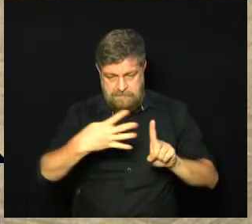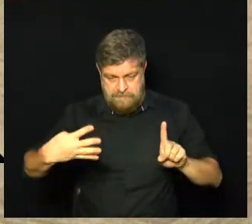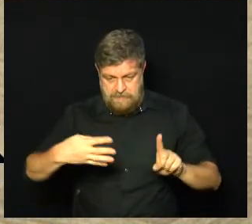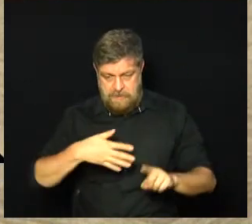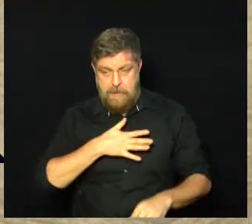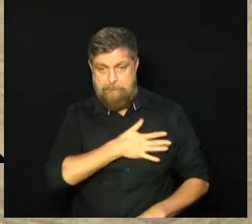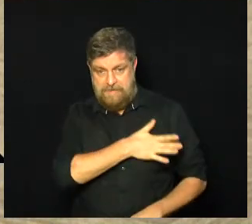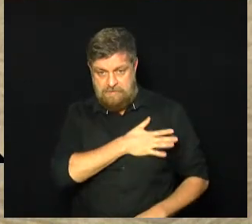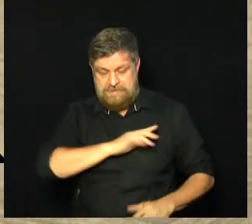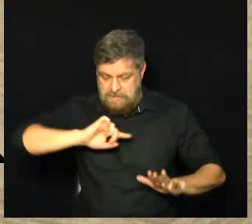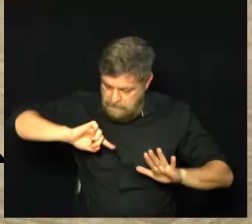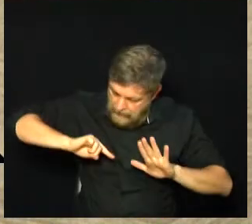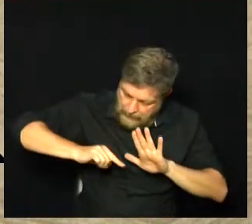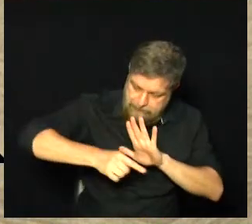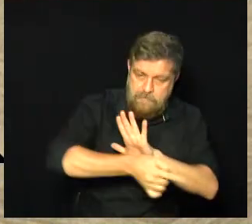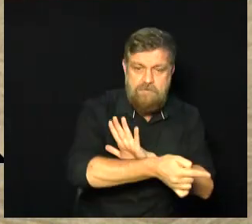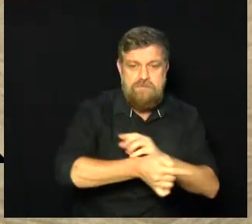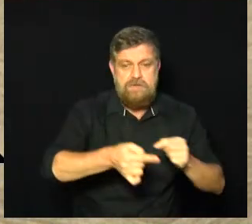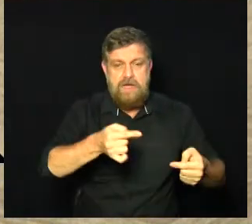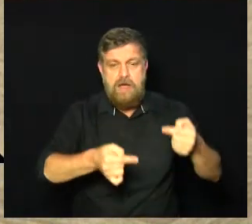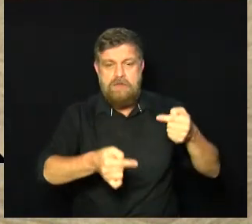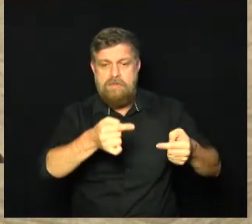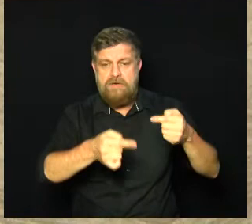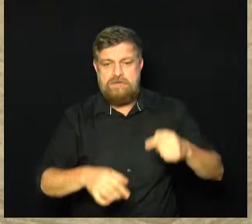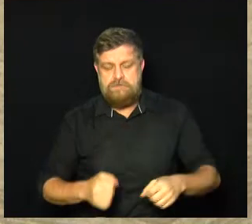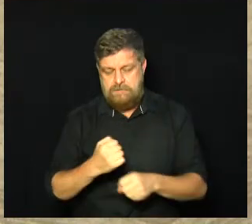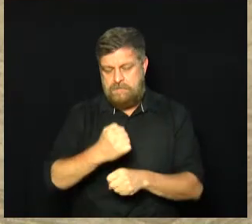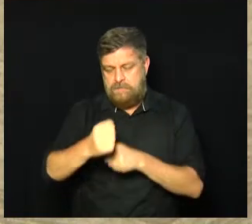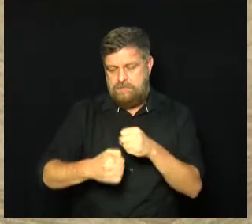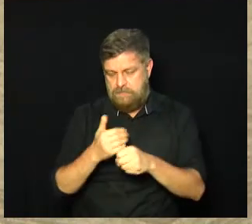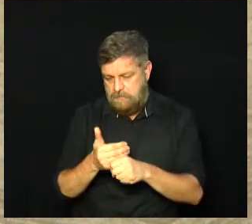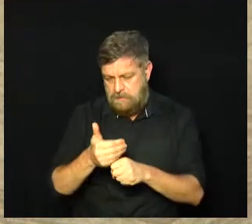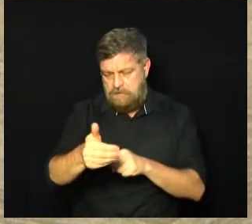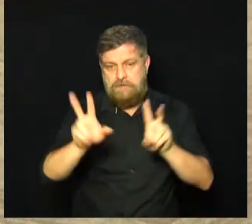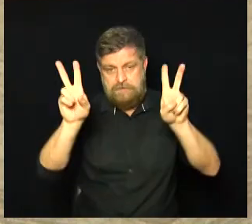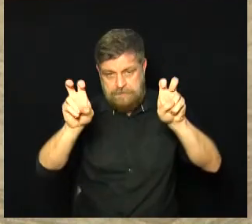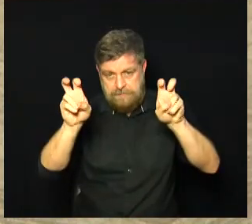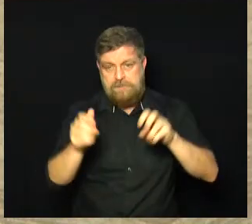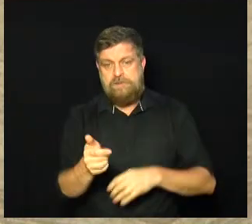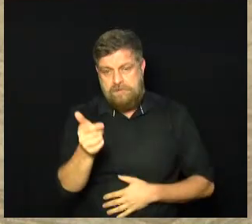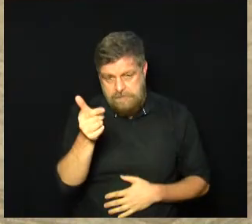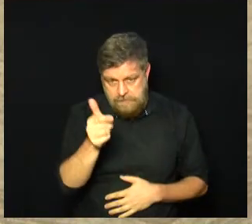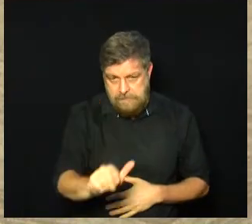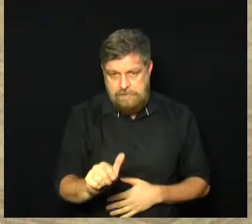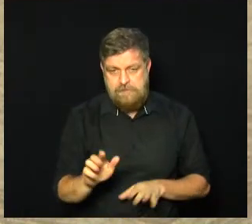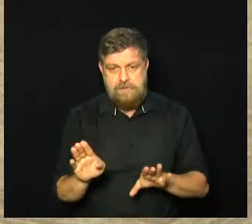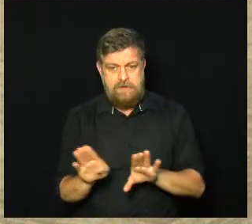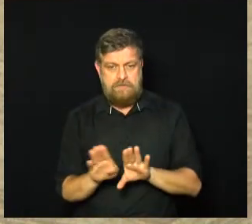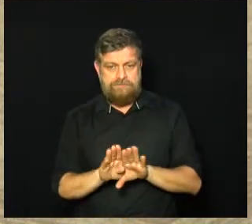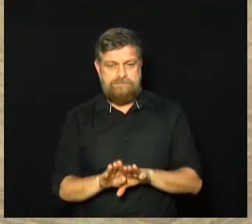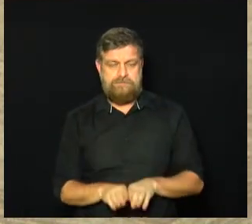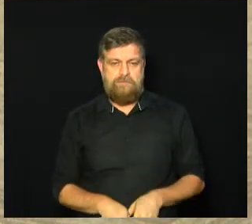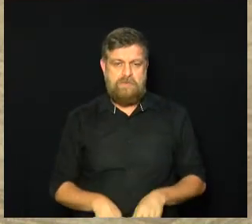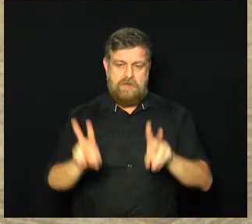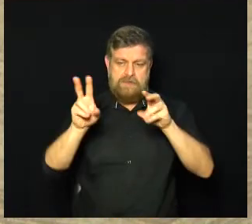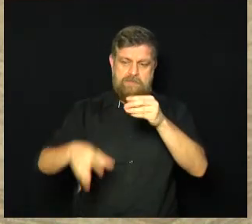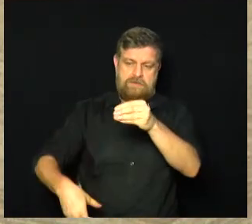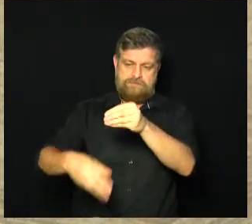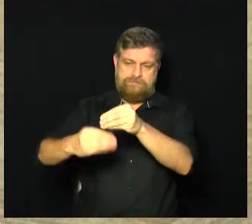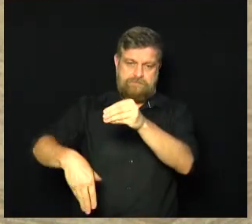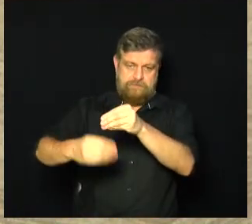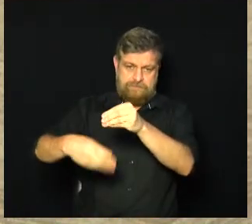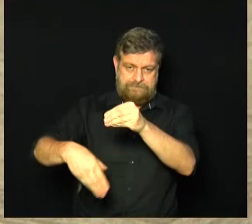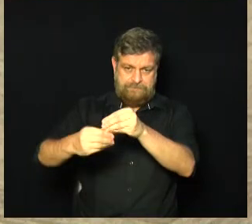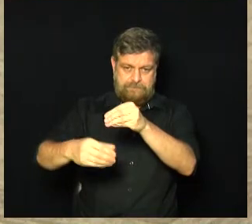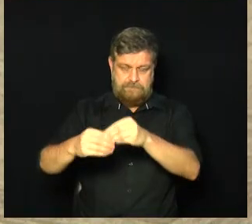debate principalmente. Então, no próximo ano, esses temas voltam, assim como outros temas diferentes aqui